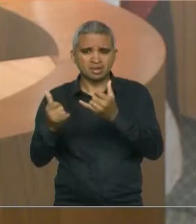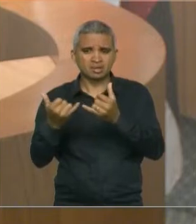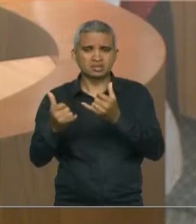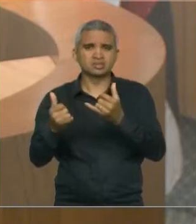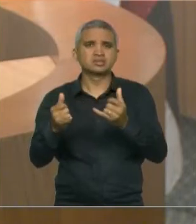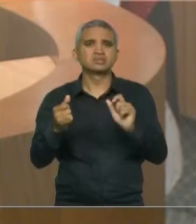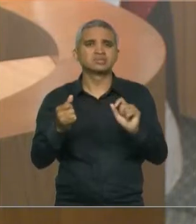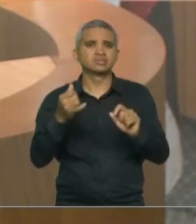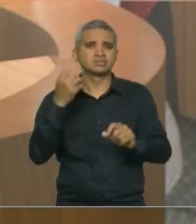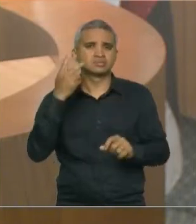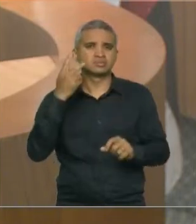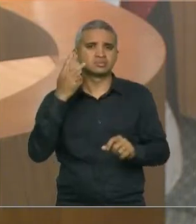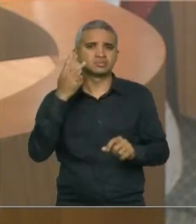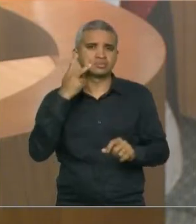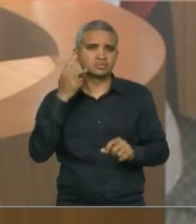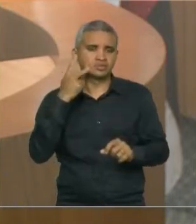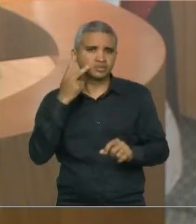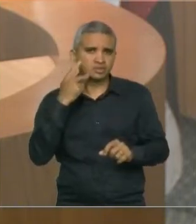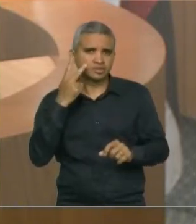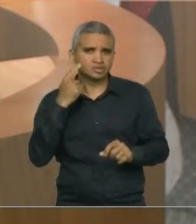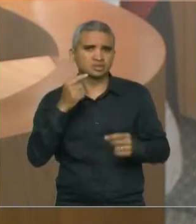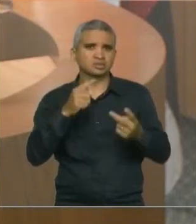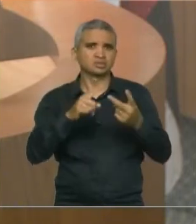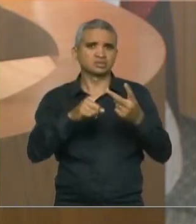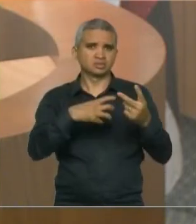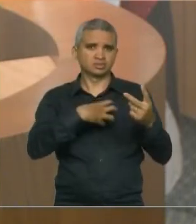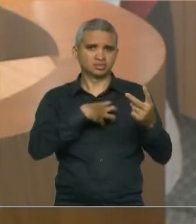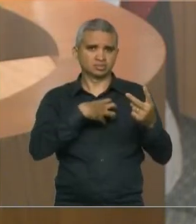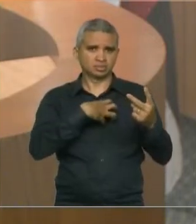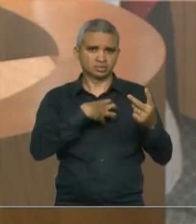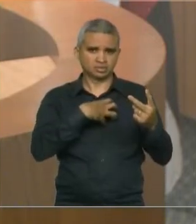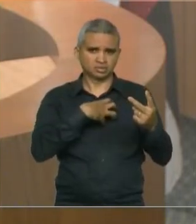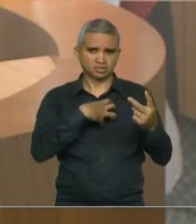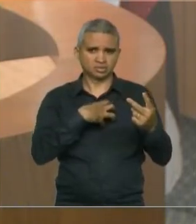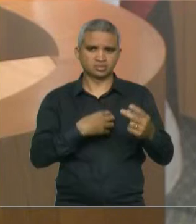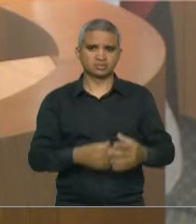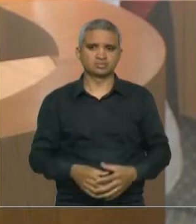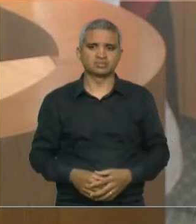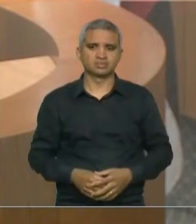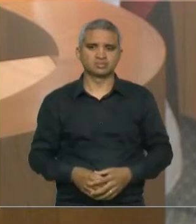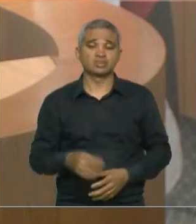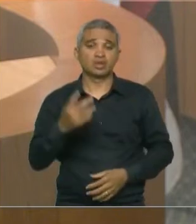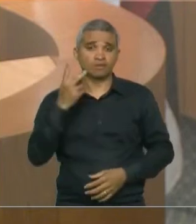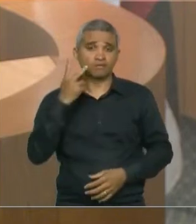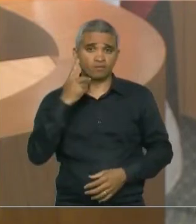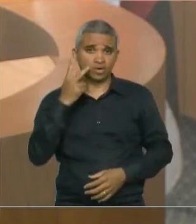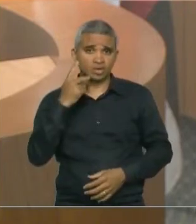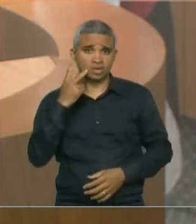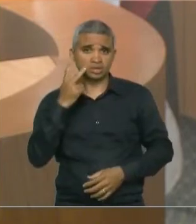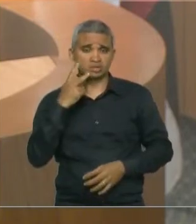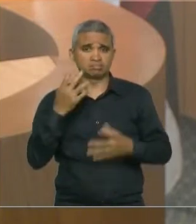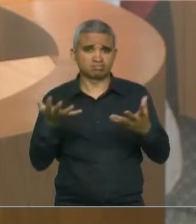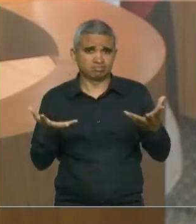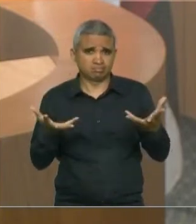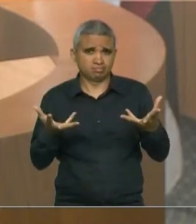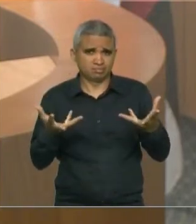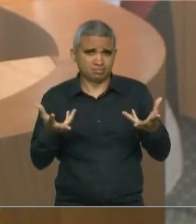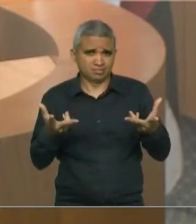exitoso. E no Ceará, mais exitoso ainda, fazendo assim até uma redundância,